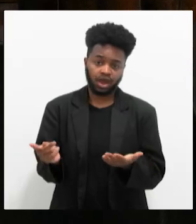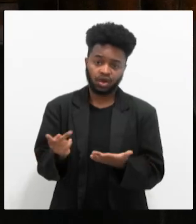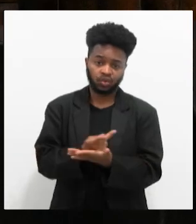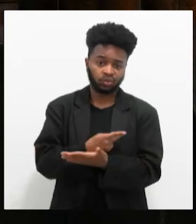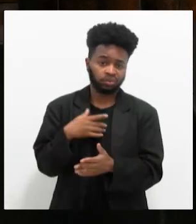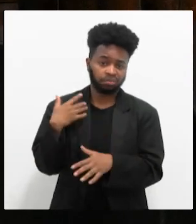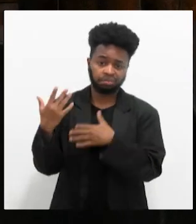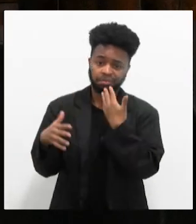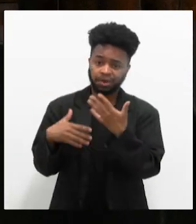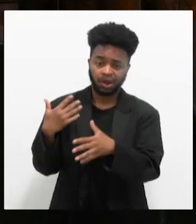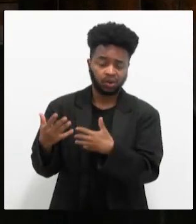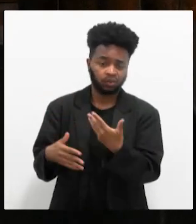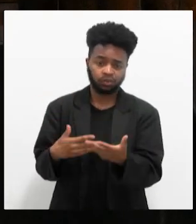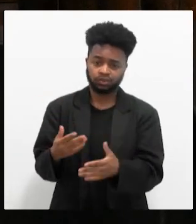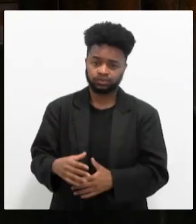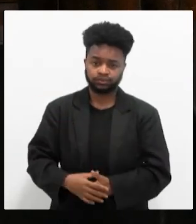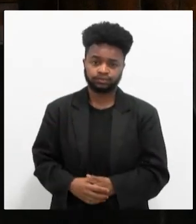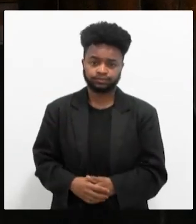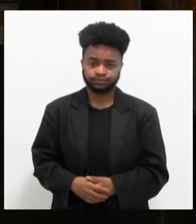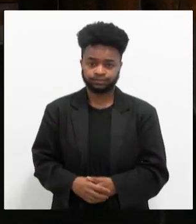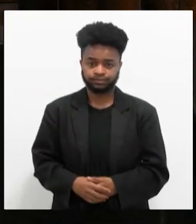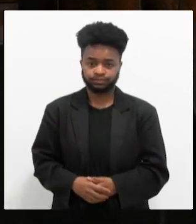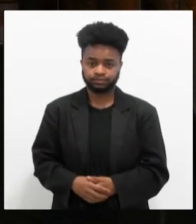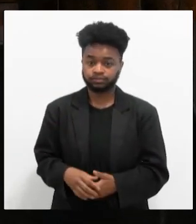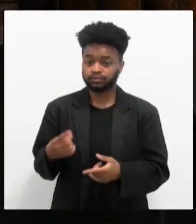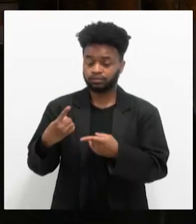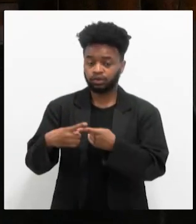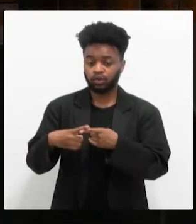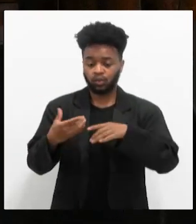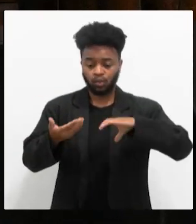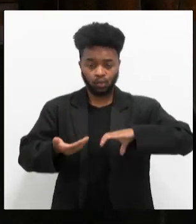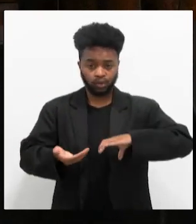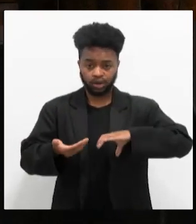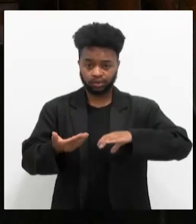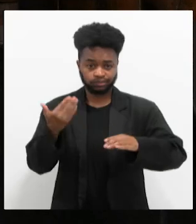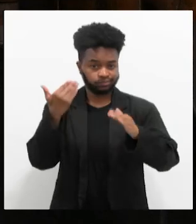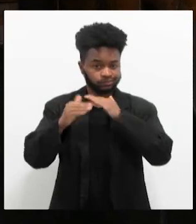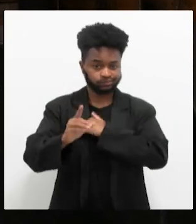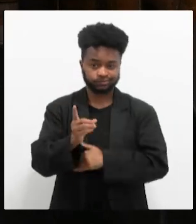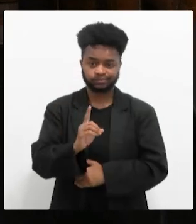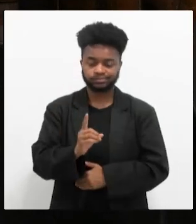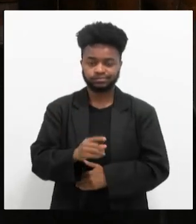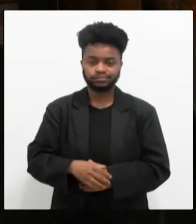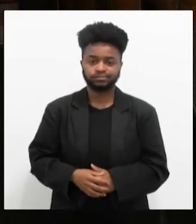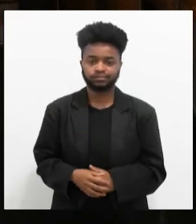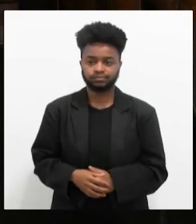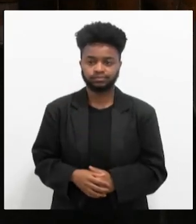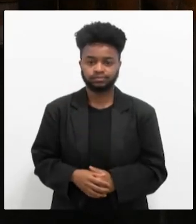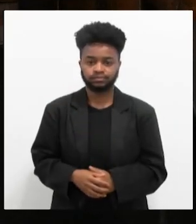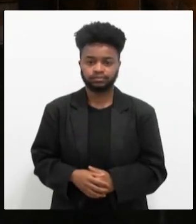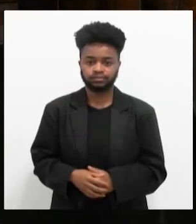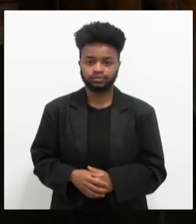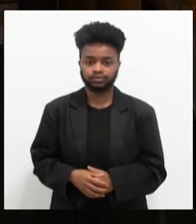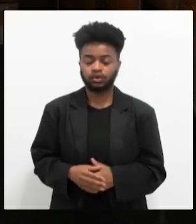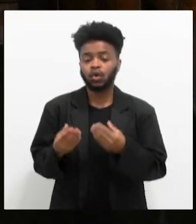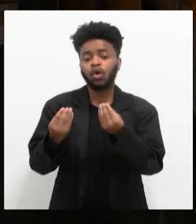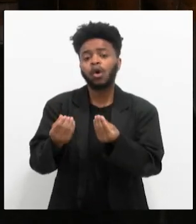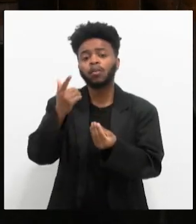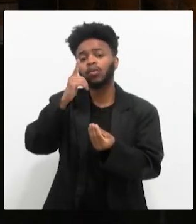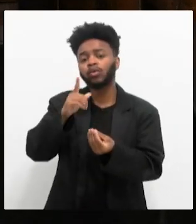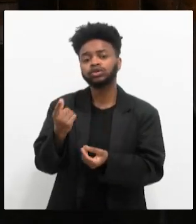uma batalha sangrenta, porque o Congresso Nacional não concorda. Da onde eles vão tirar